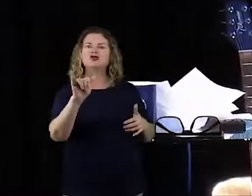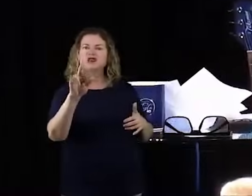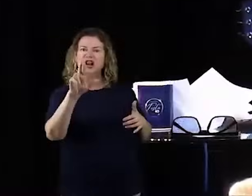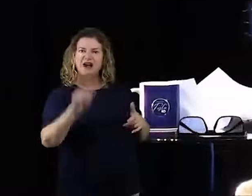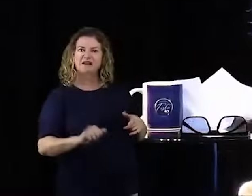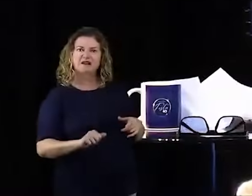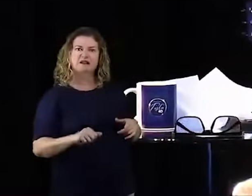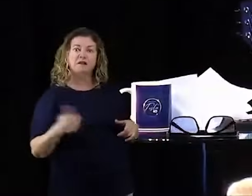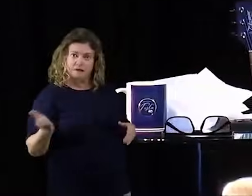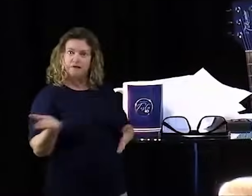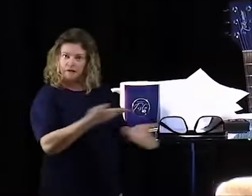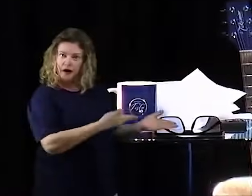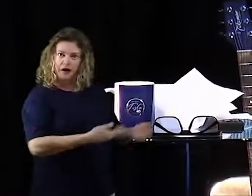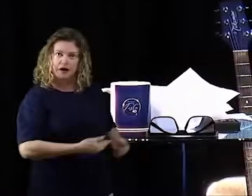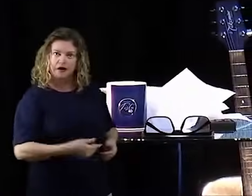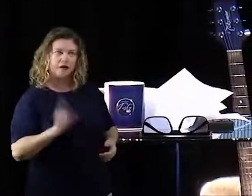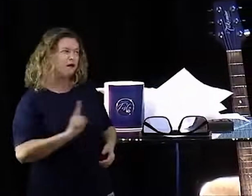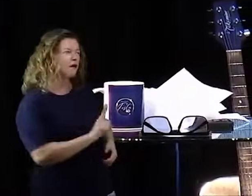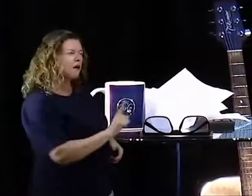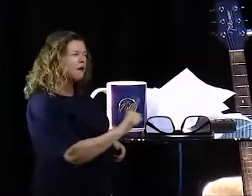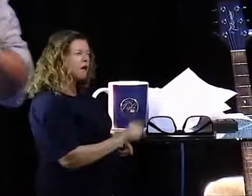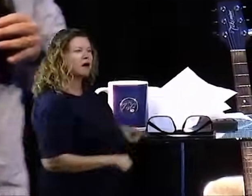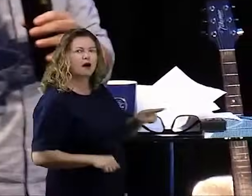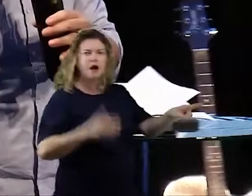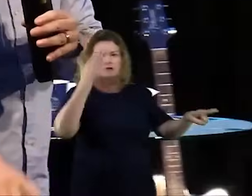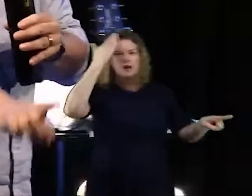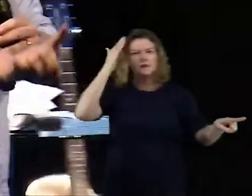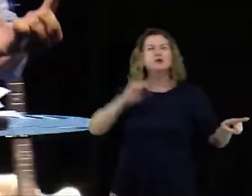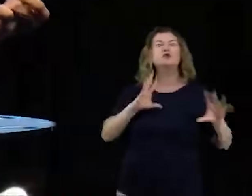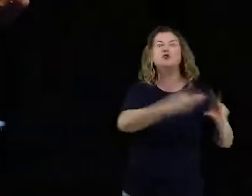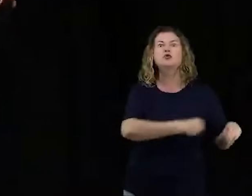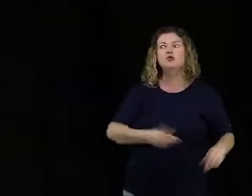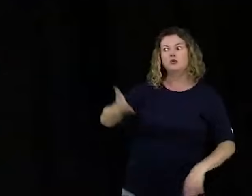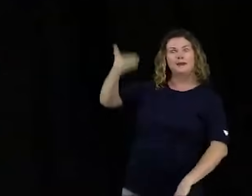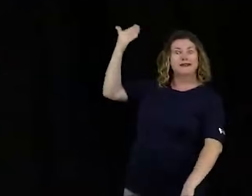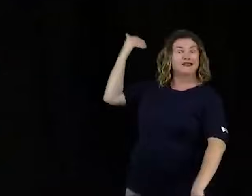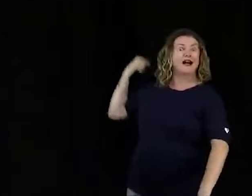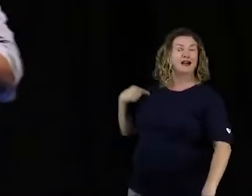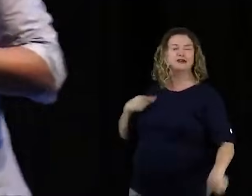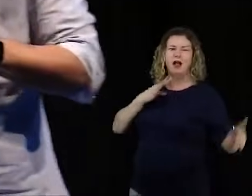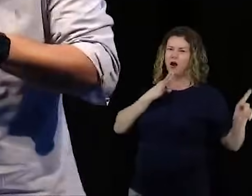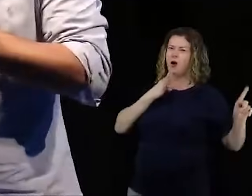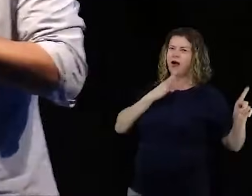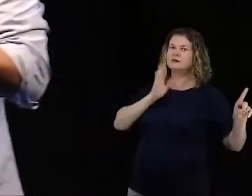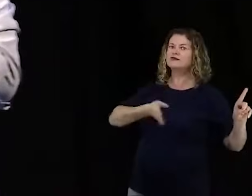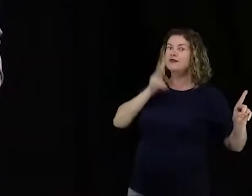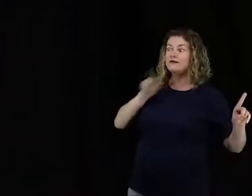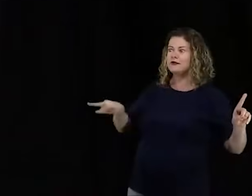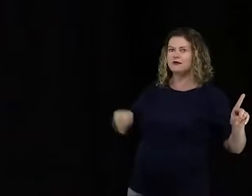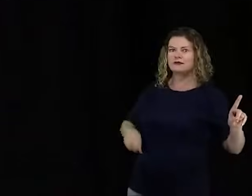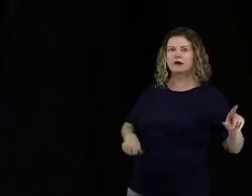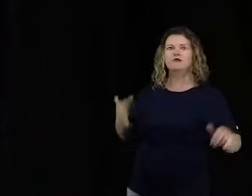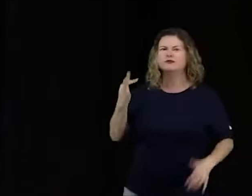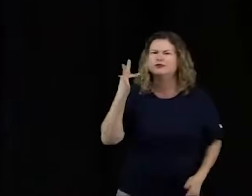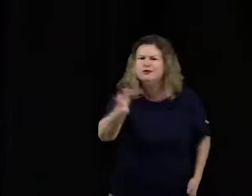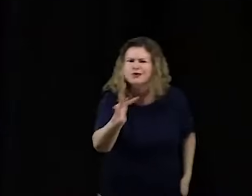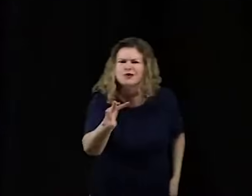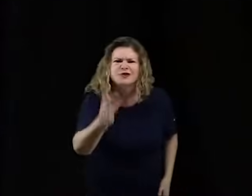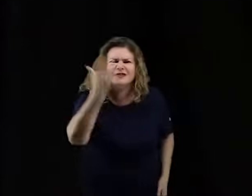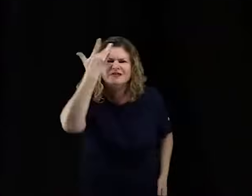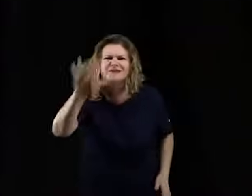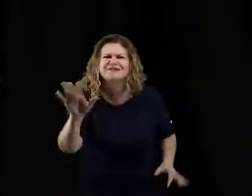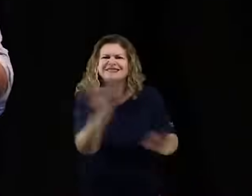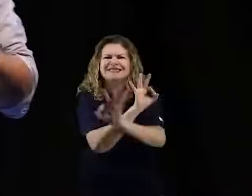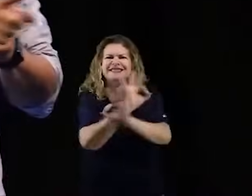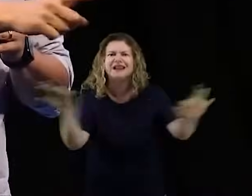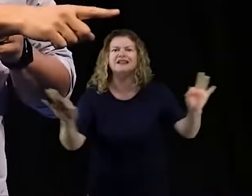tudo do teu passado do teu futuro olha aqui ó ele não sabe nada a